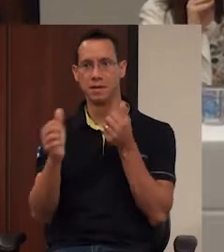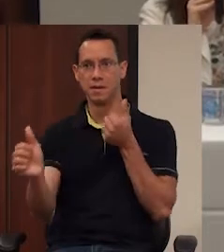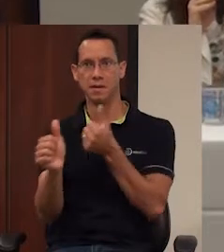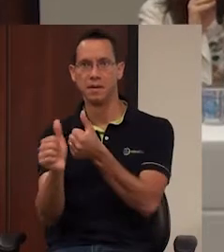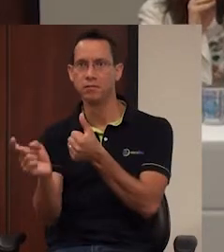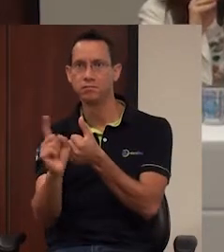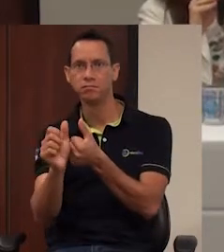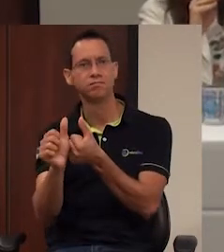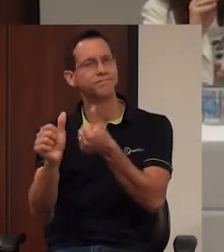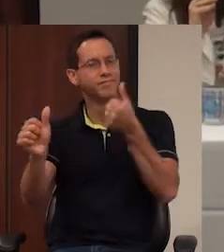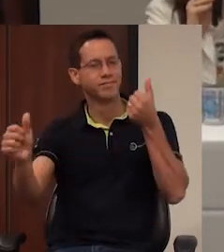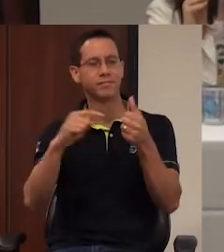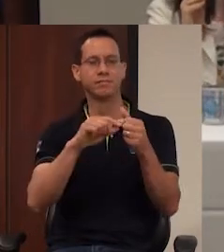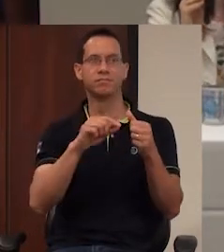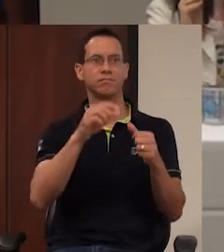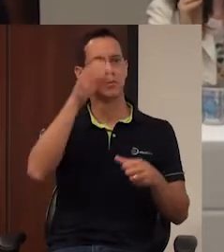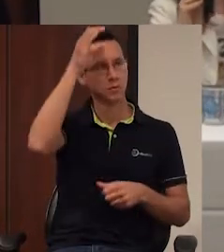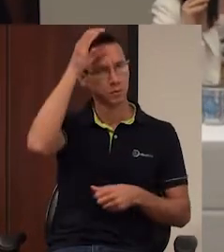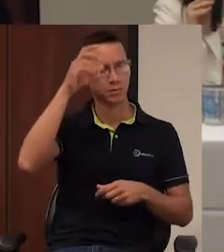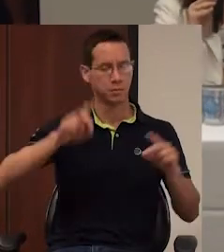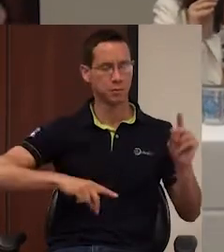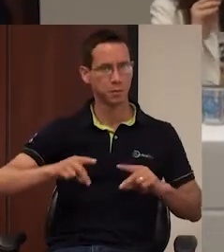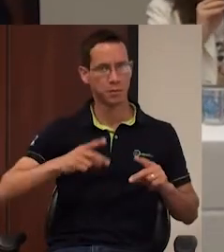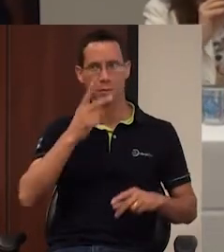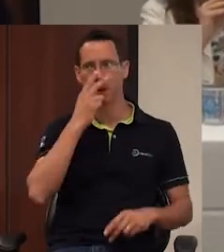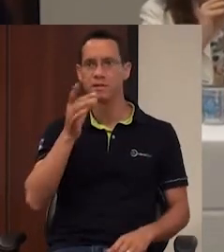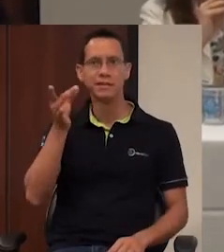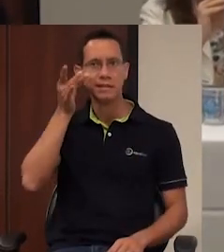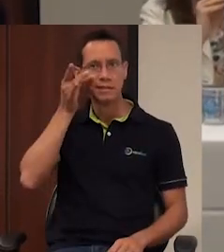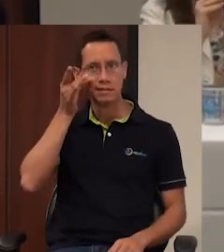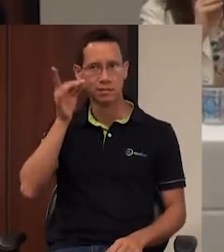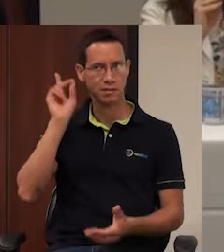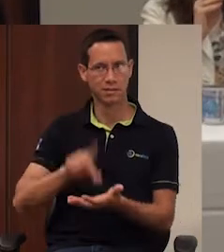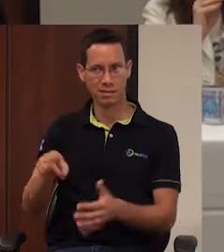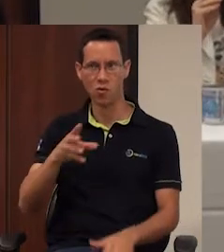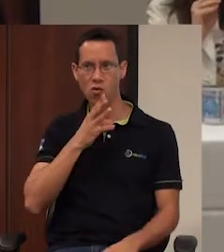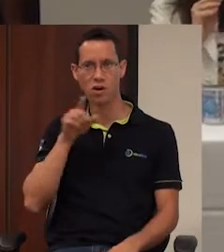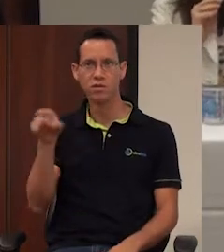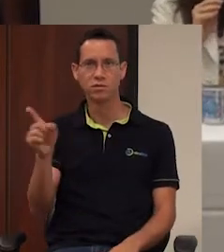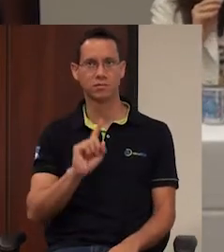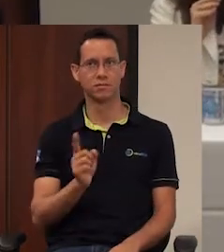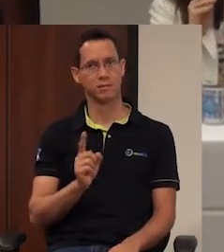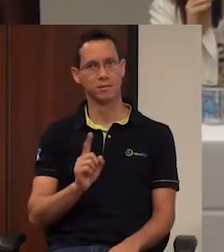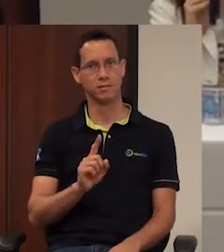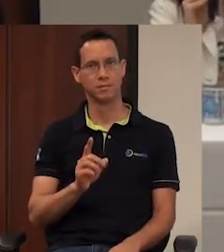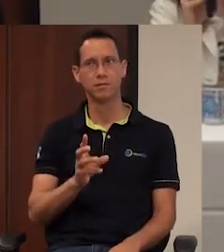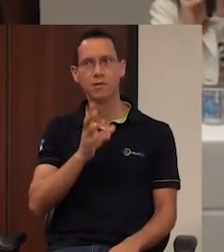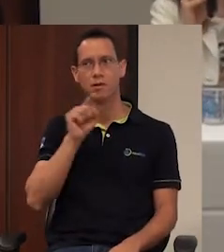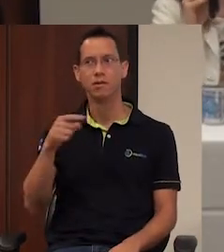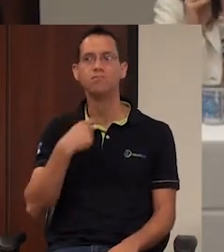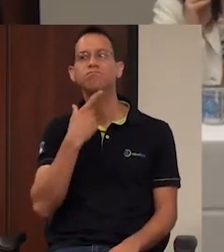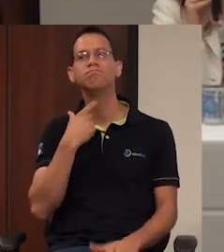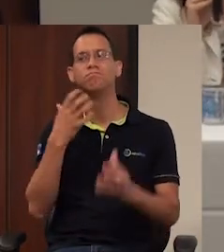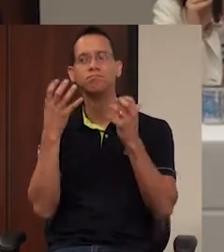mais distante, é um tio, é um primo, enfim, é não conhecer a realidade da pessoa, né, é não conhecer aquilo que aquela pessoa quer, aquilo